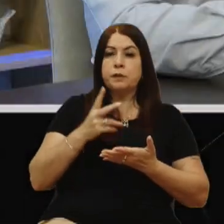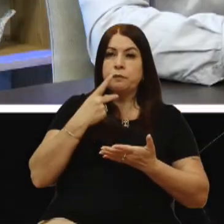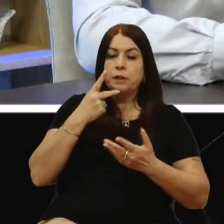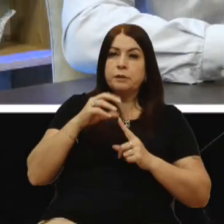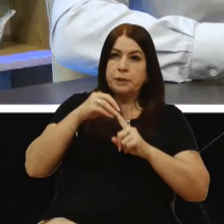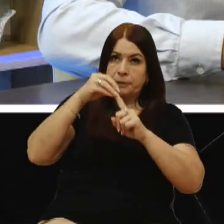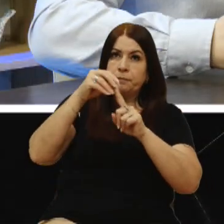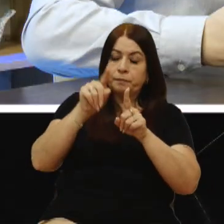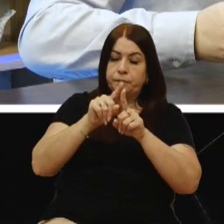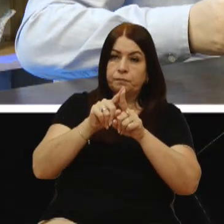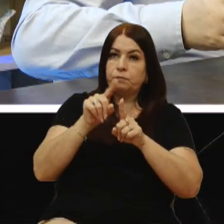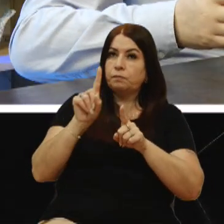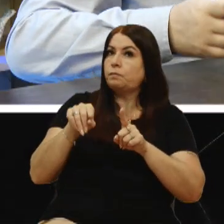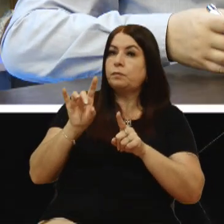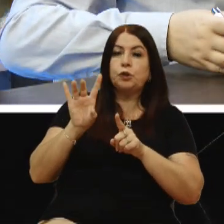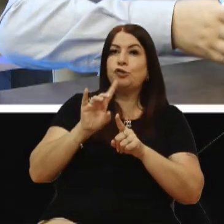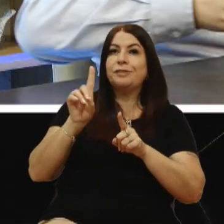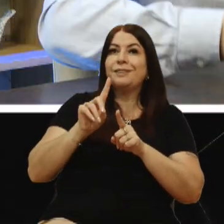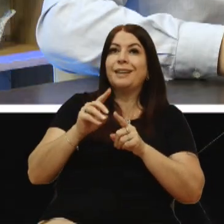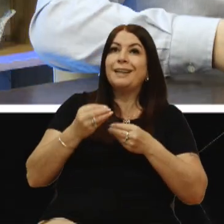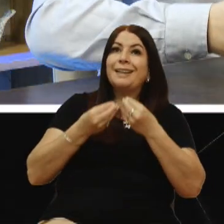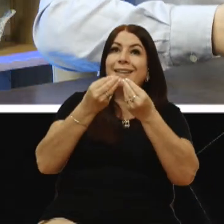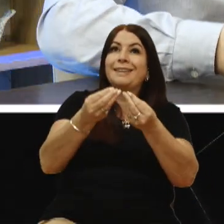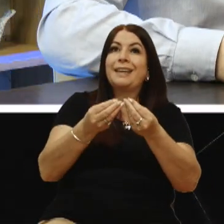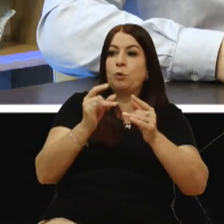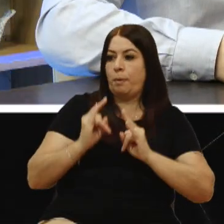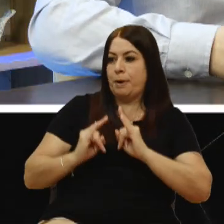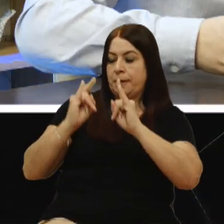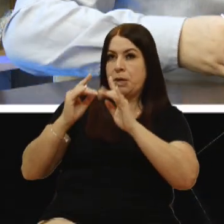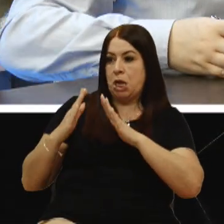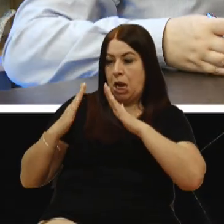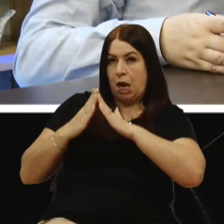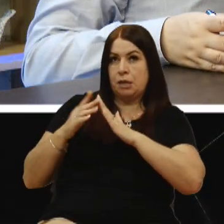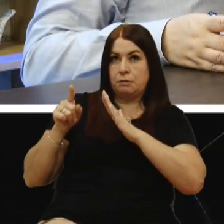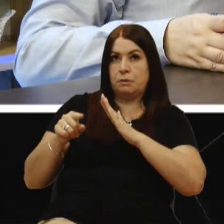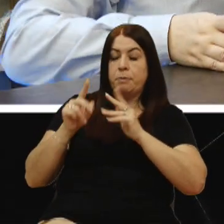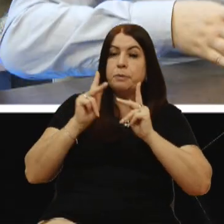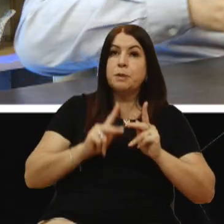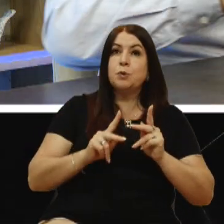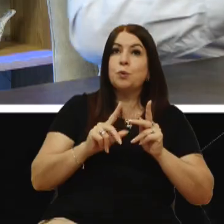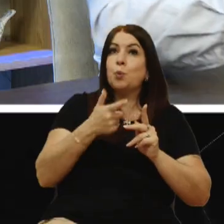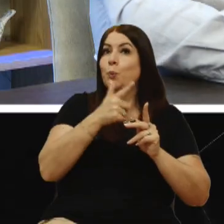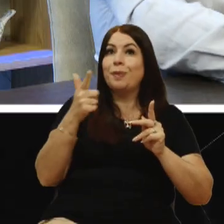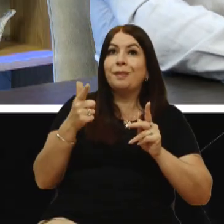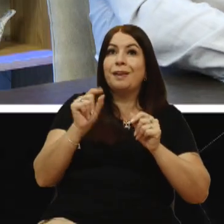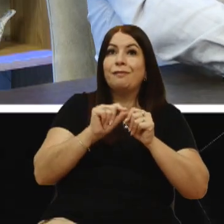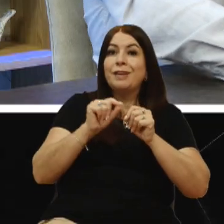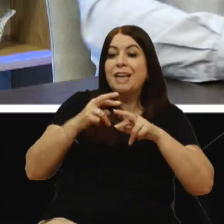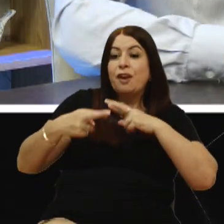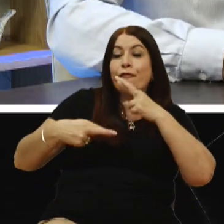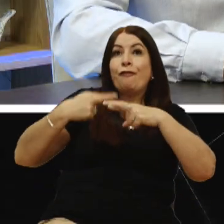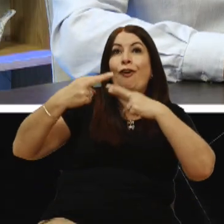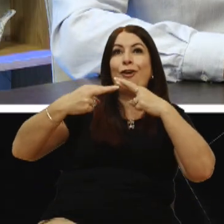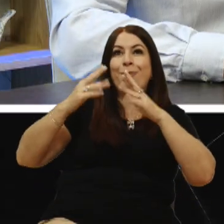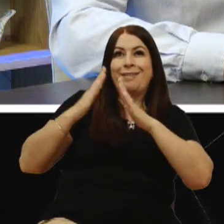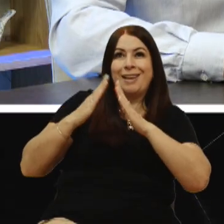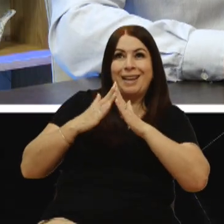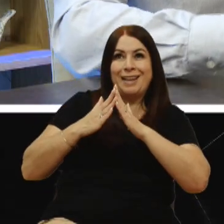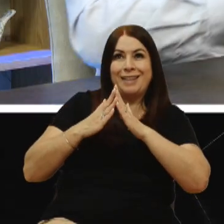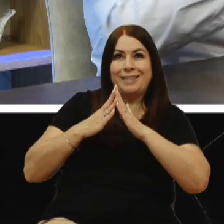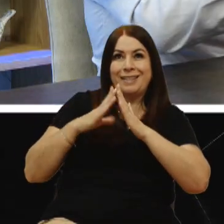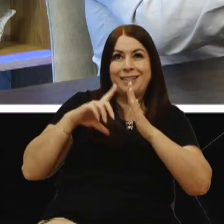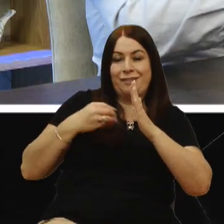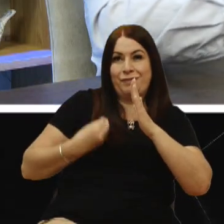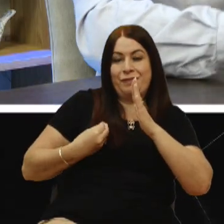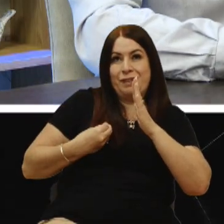destacar, porque não é só a entrega do apartamento da casa. Muitas pessoas não têm condições de fazer a reforma na casa que está